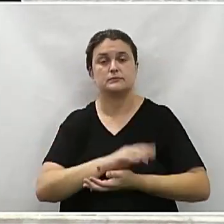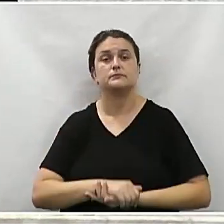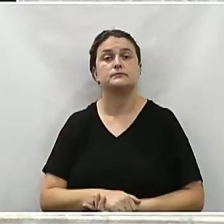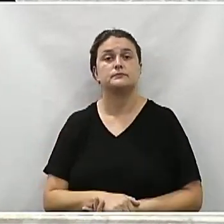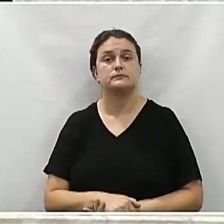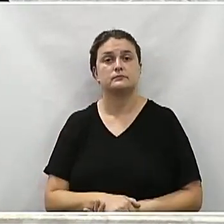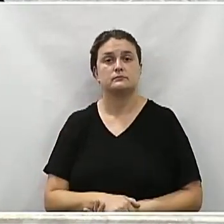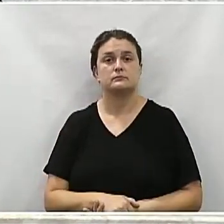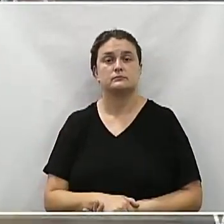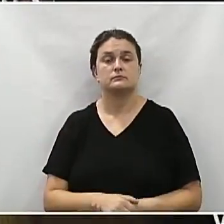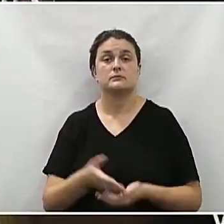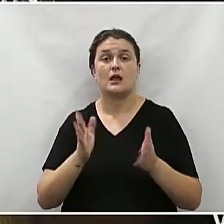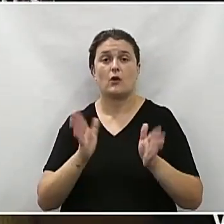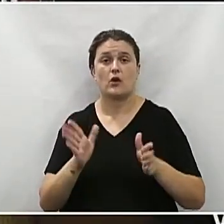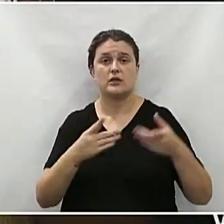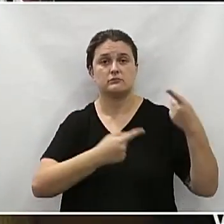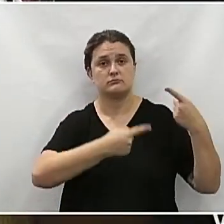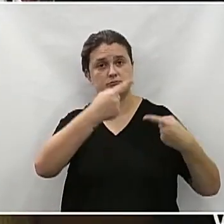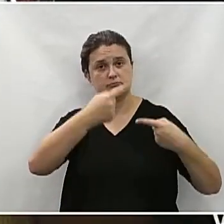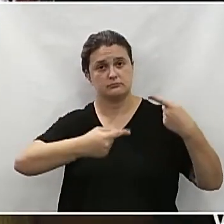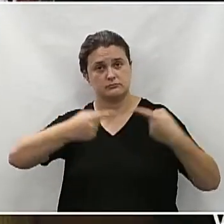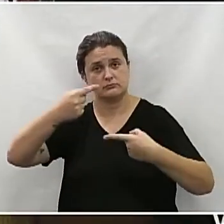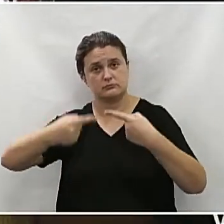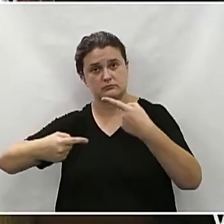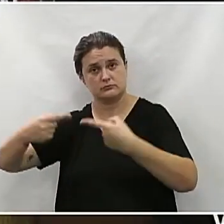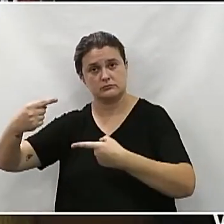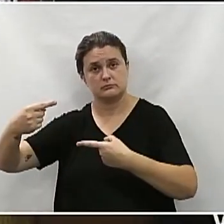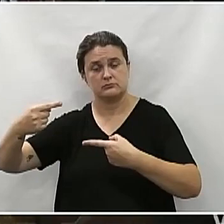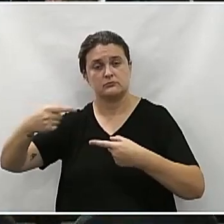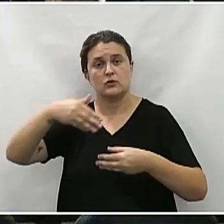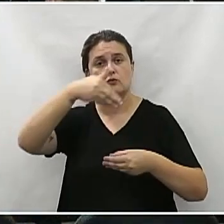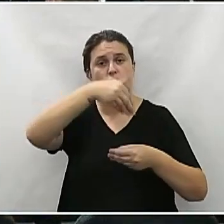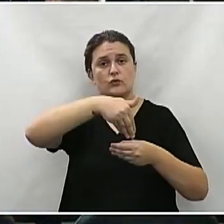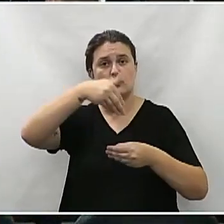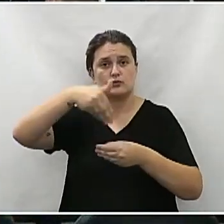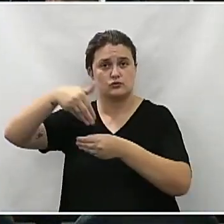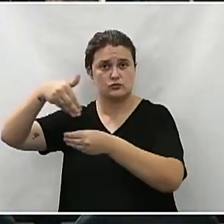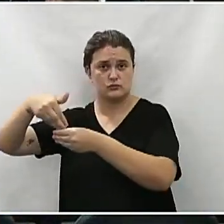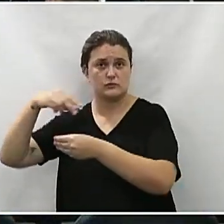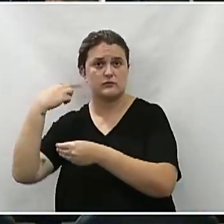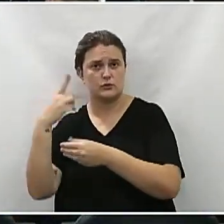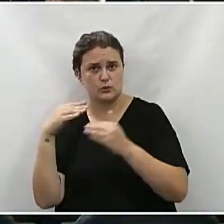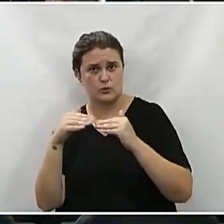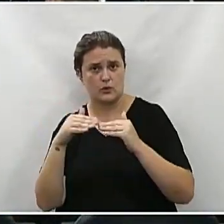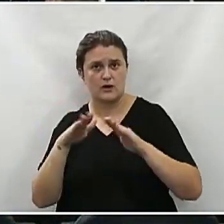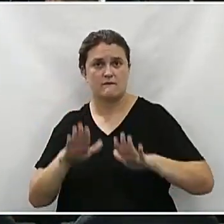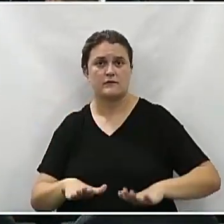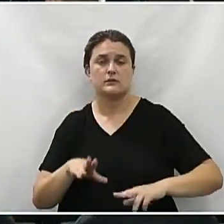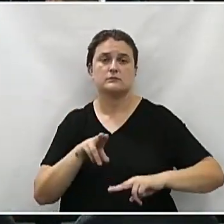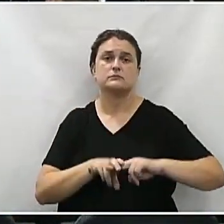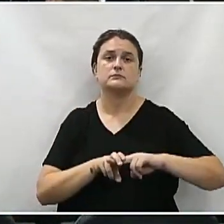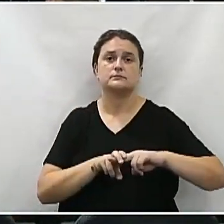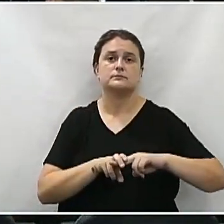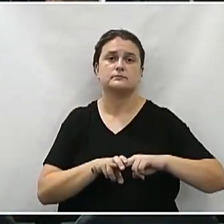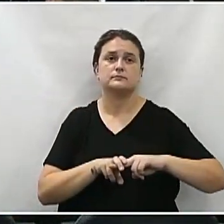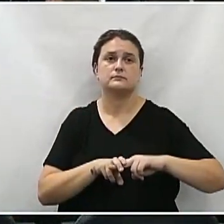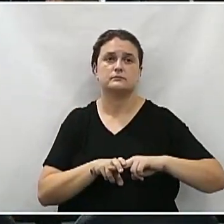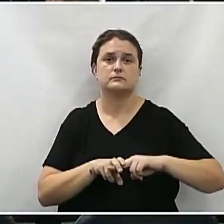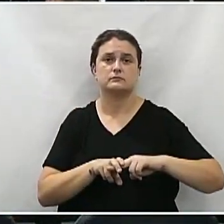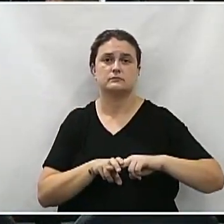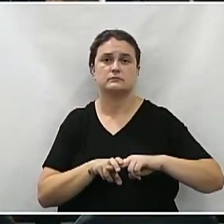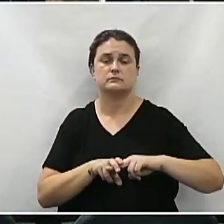ambiente. Em discussão? Em votação, senhores vereadores que aprovam, permaneçam como estão.